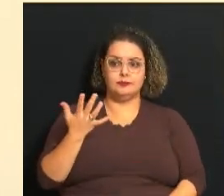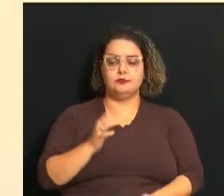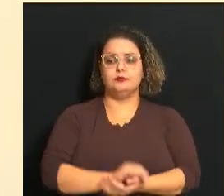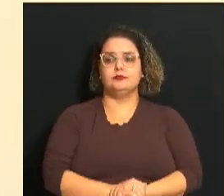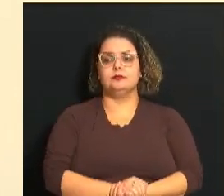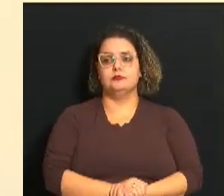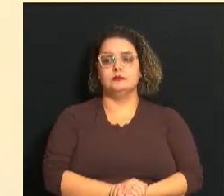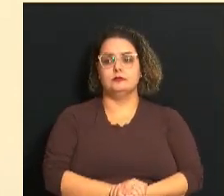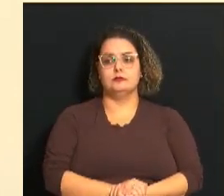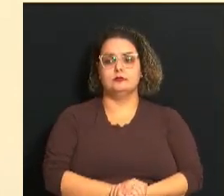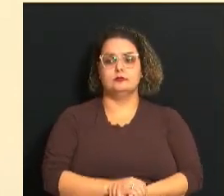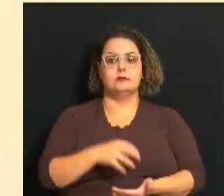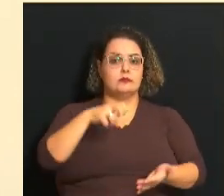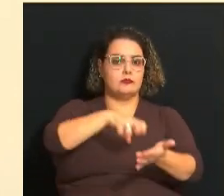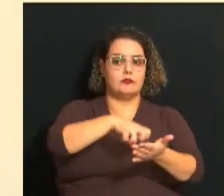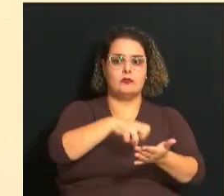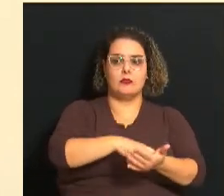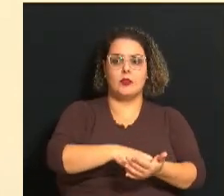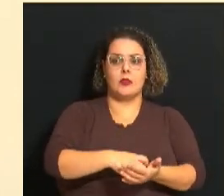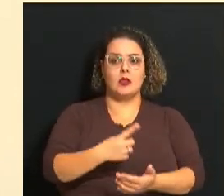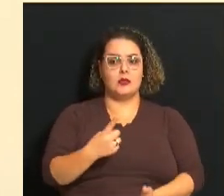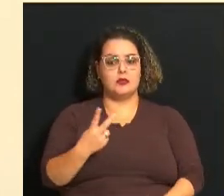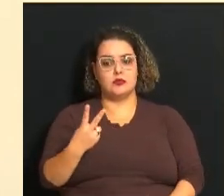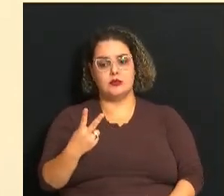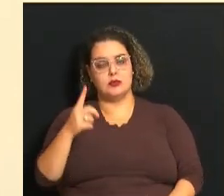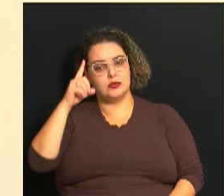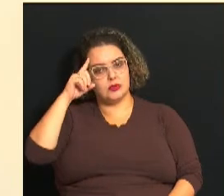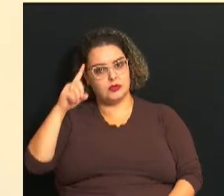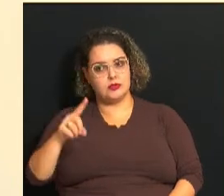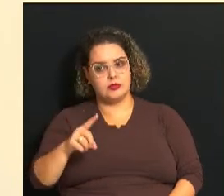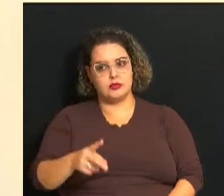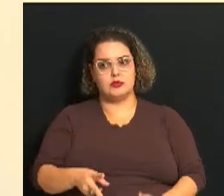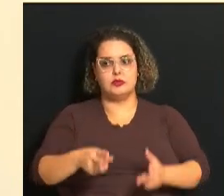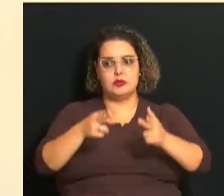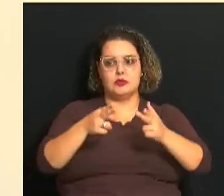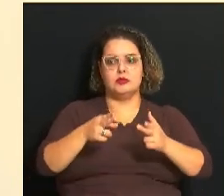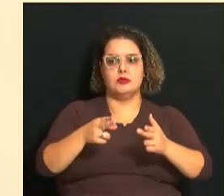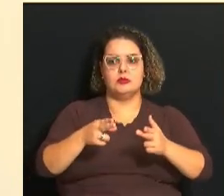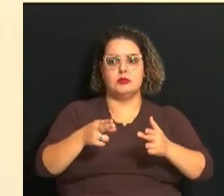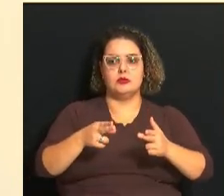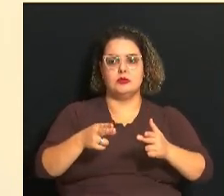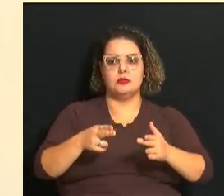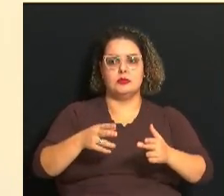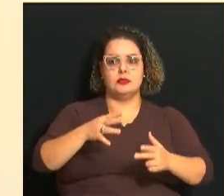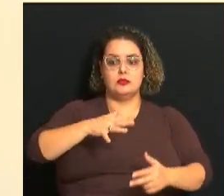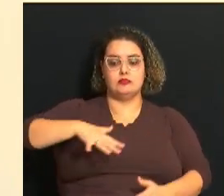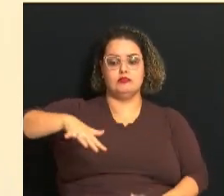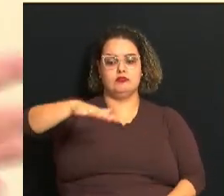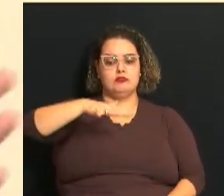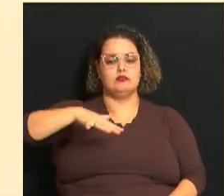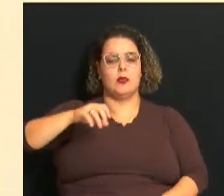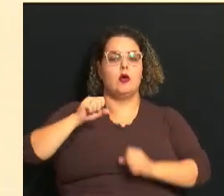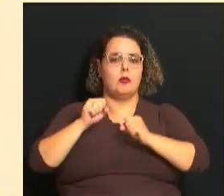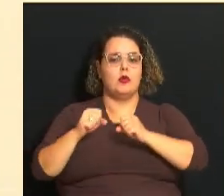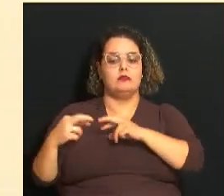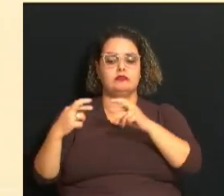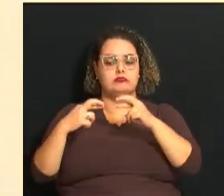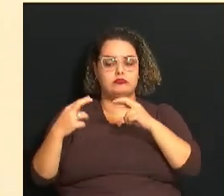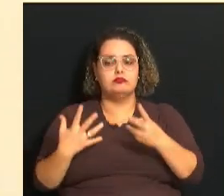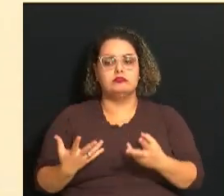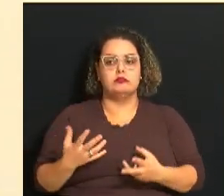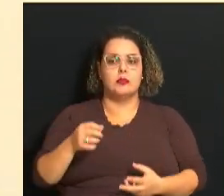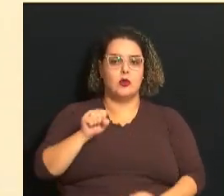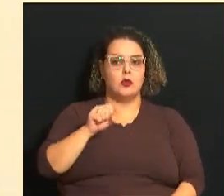isso a punição Vem de um dia dois dias de suspensão e o superior pode Rever essa punição para aumentar essa punição para